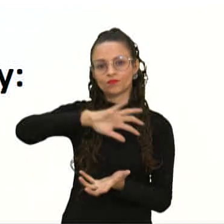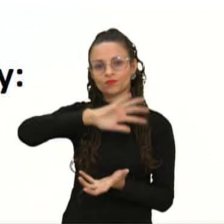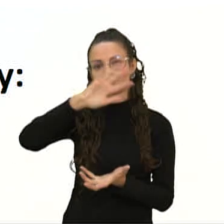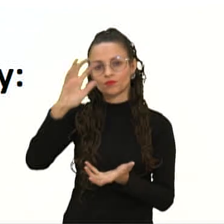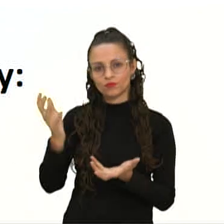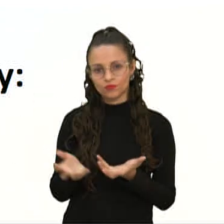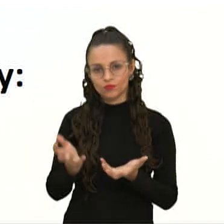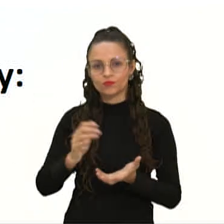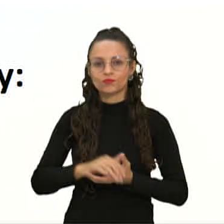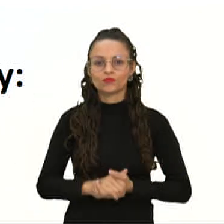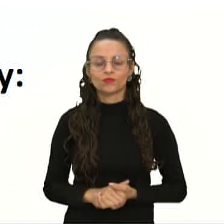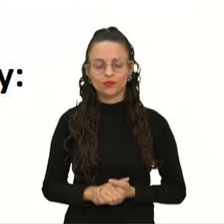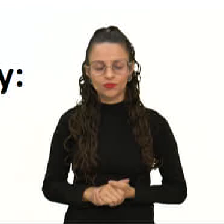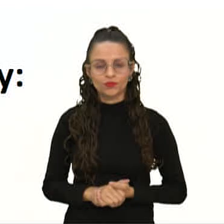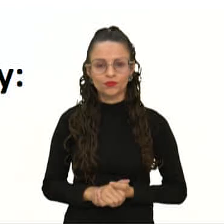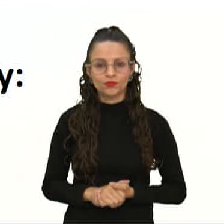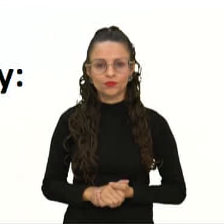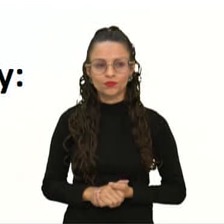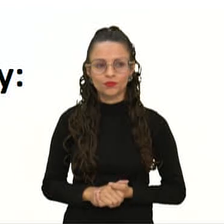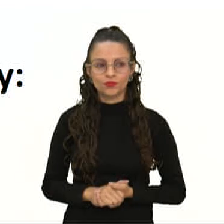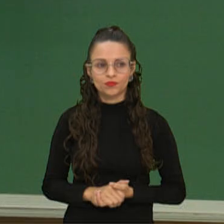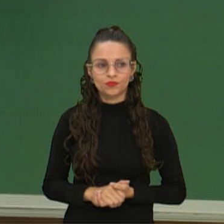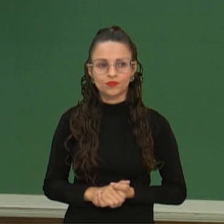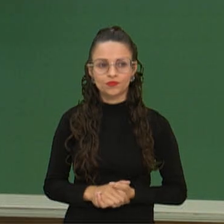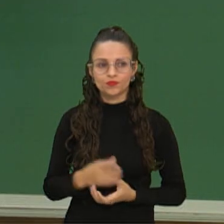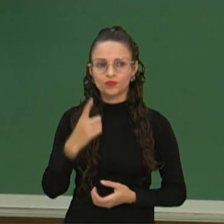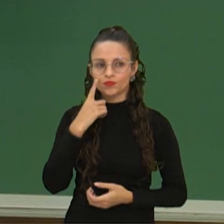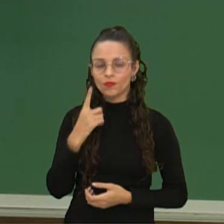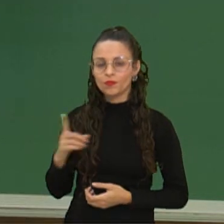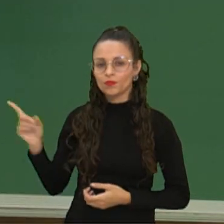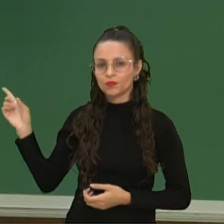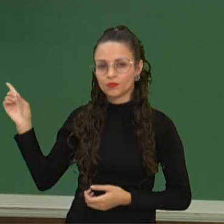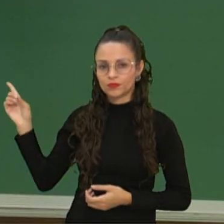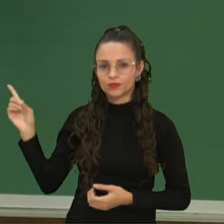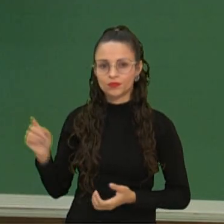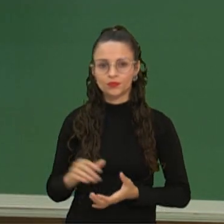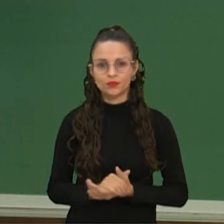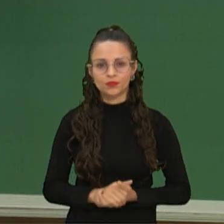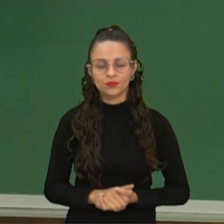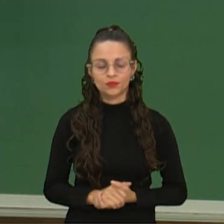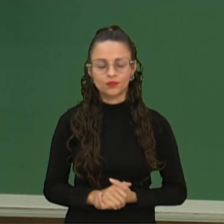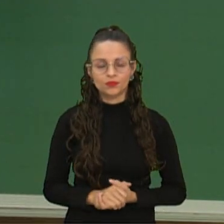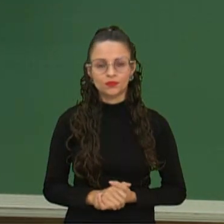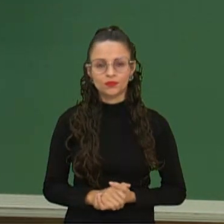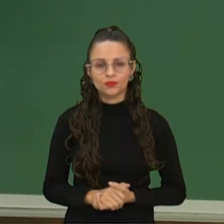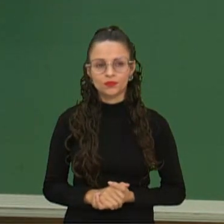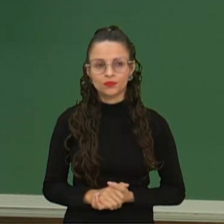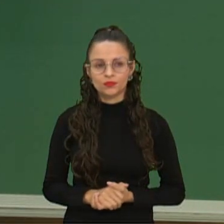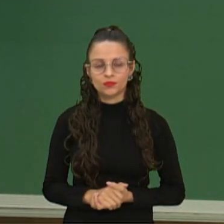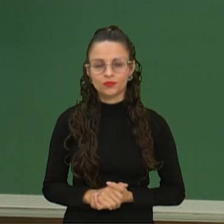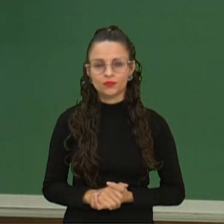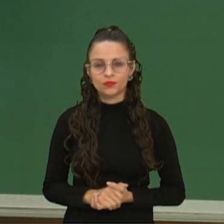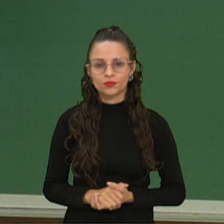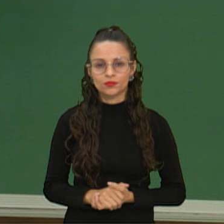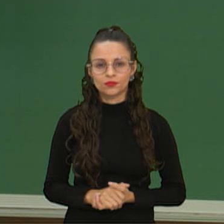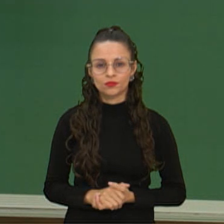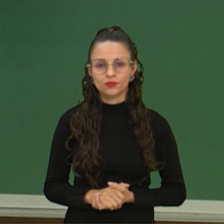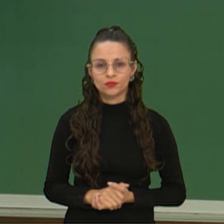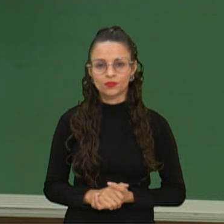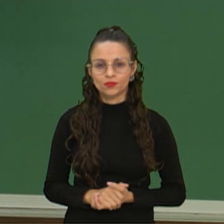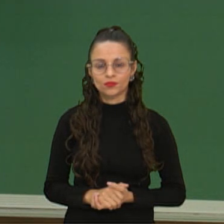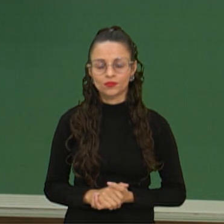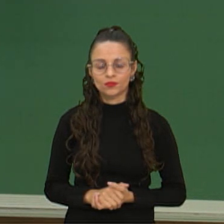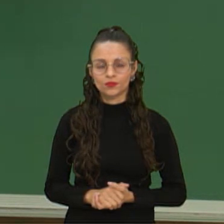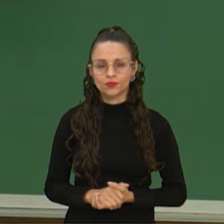à atmosfera, tá ok? Quando ele fala aqui, ó, what it would be without its atmosphere, sem a